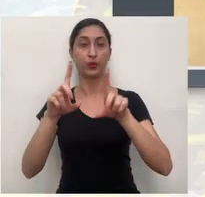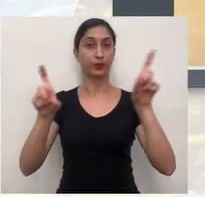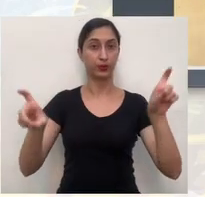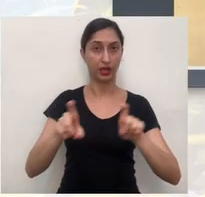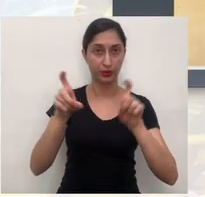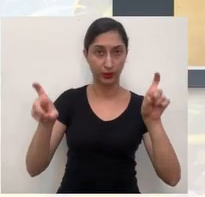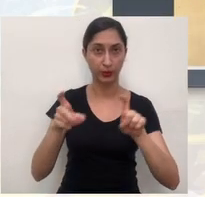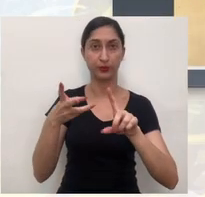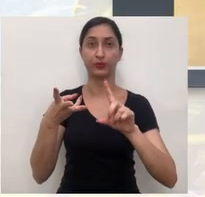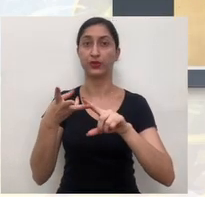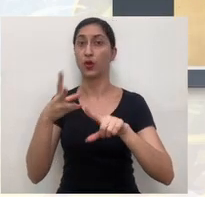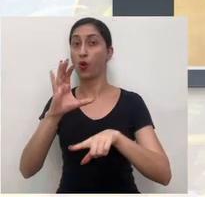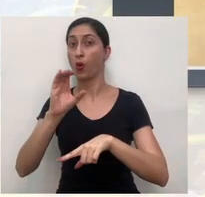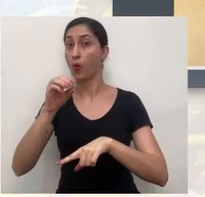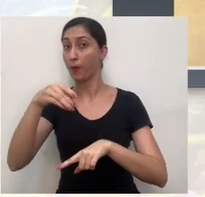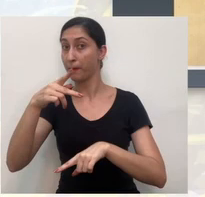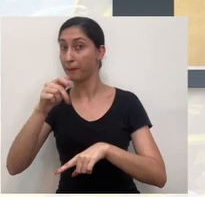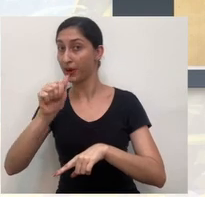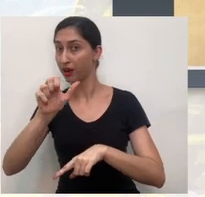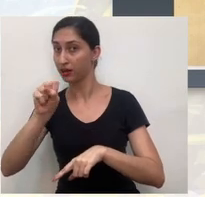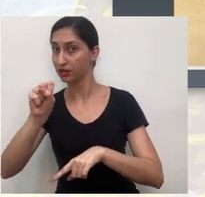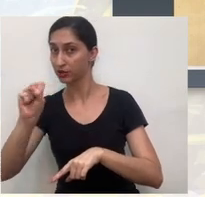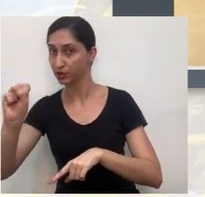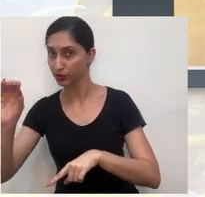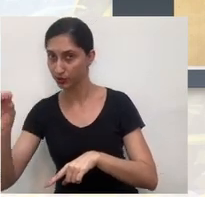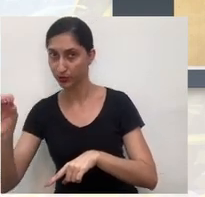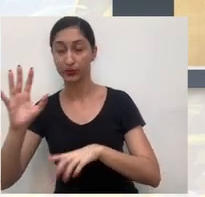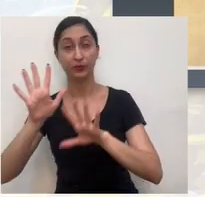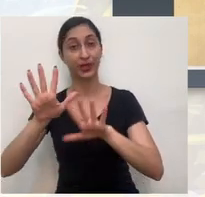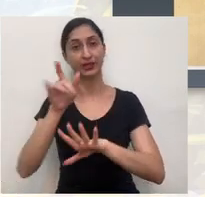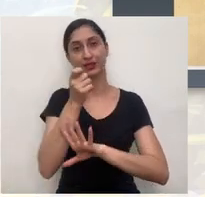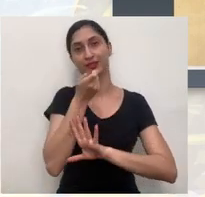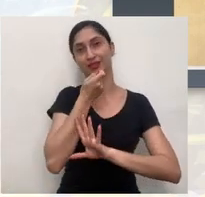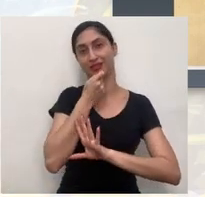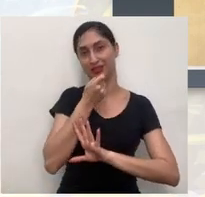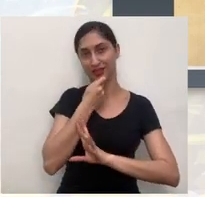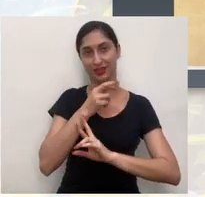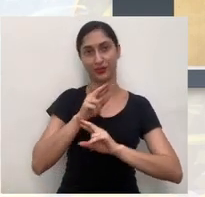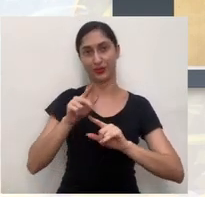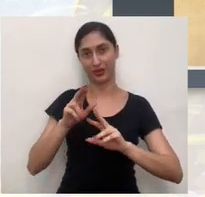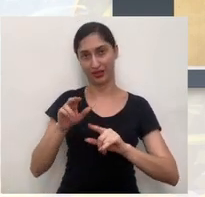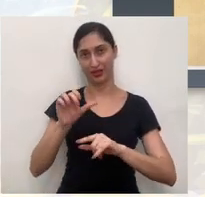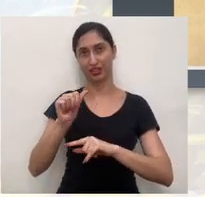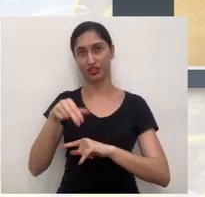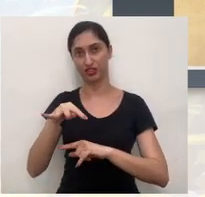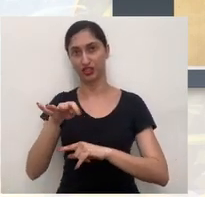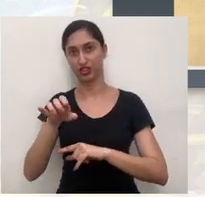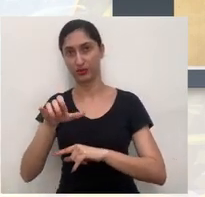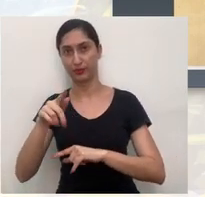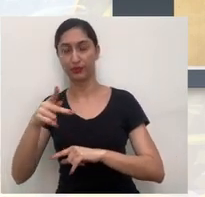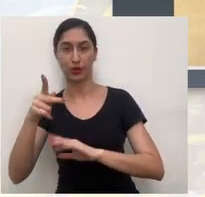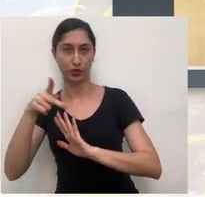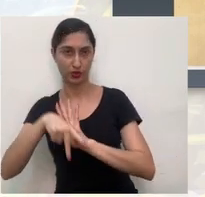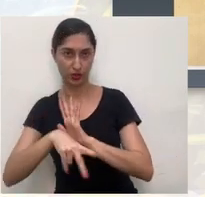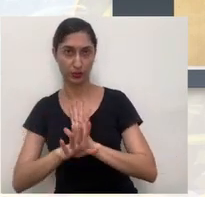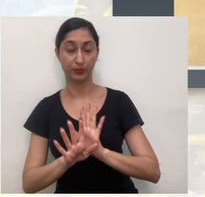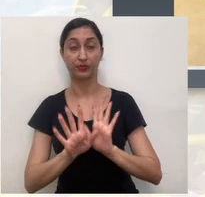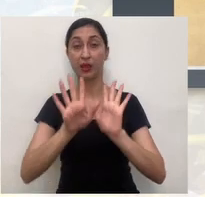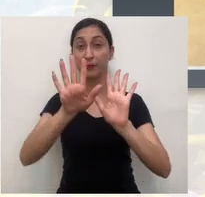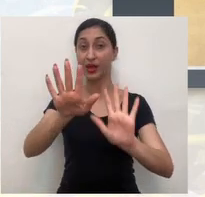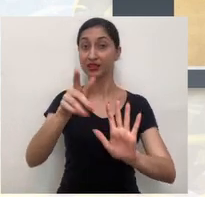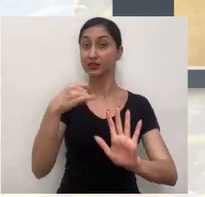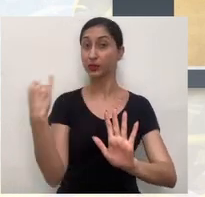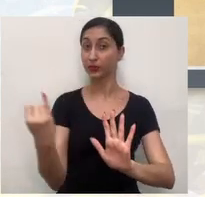ainda não está definido como um anteprojeto. Né? O que é importante mencionar aqui é que não